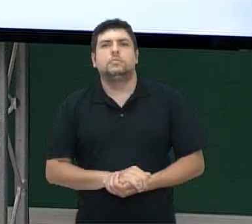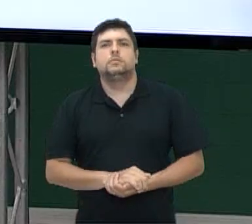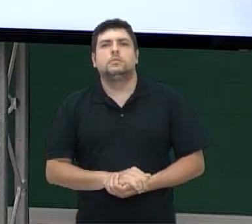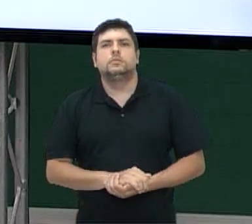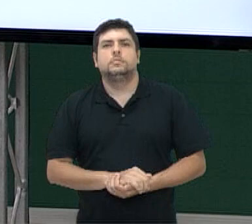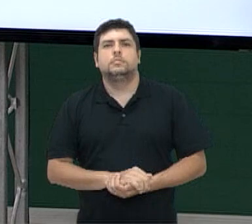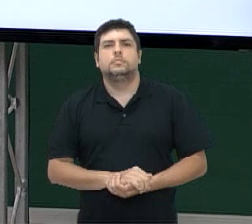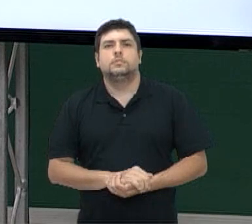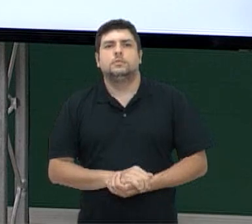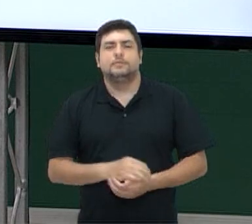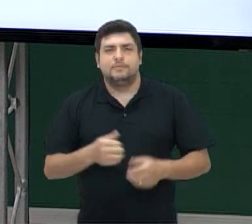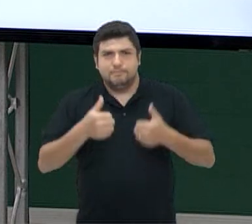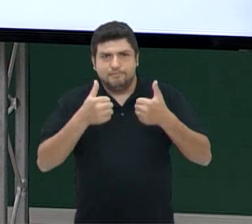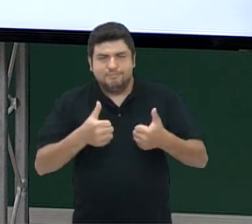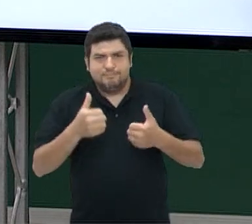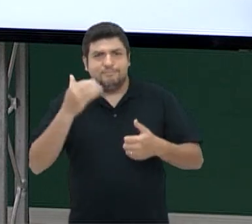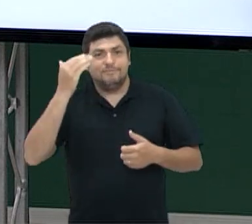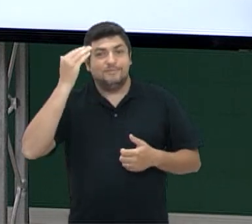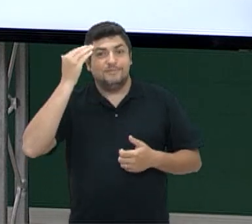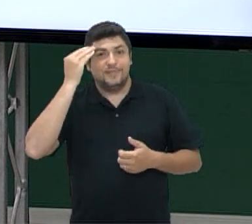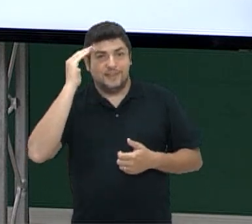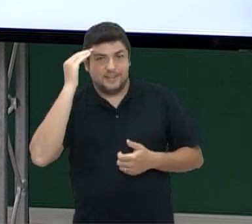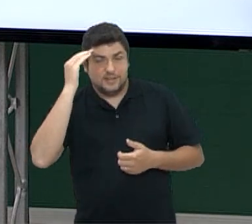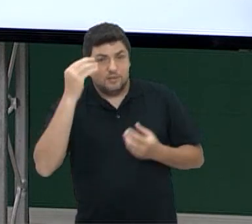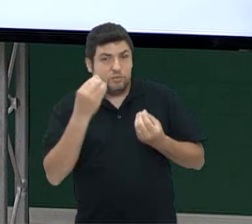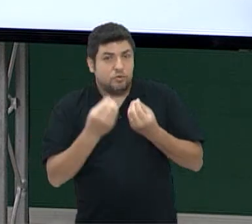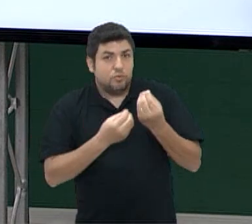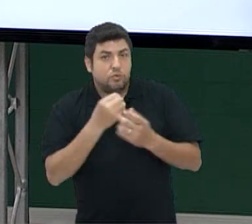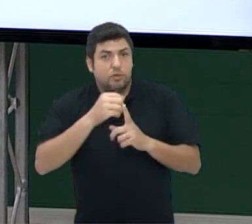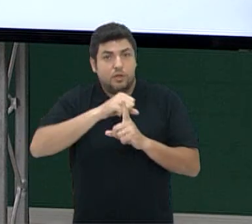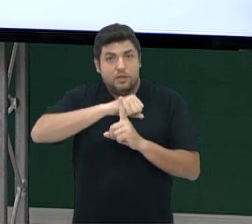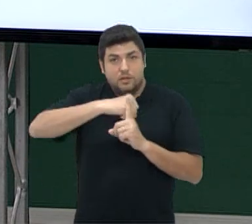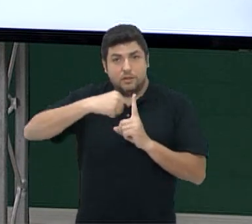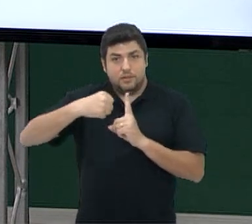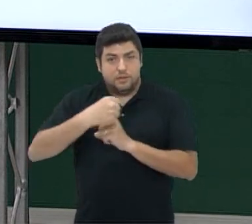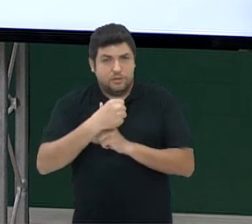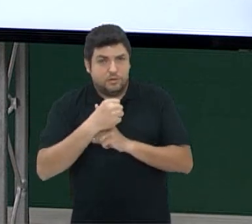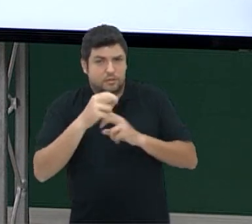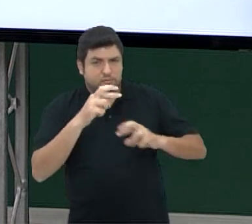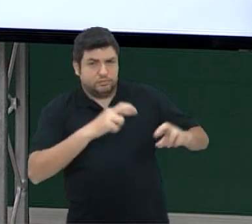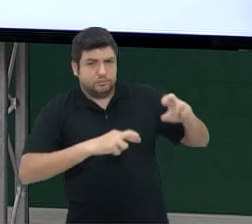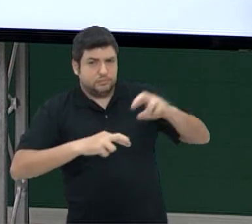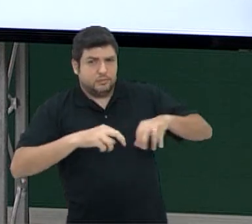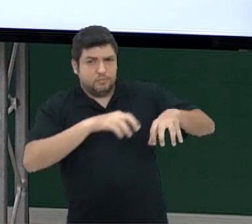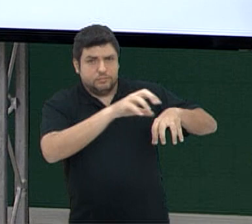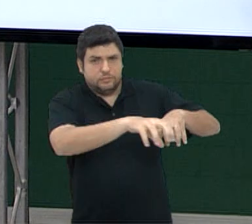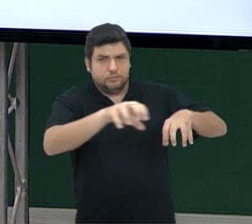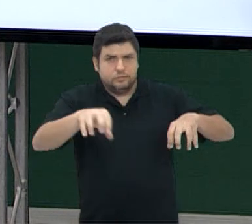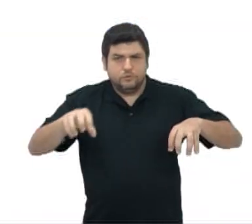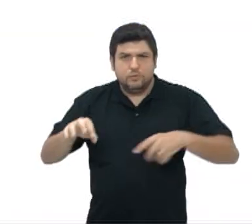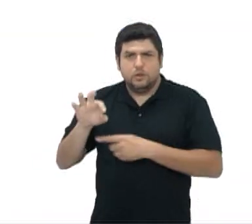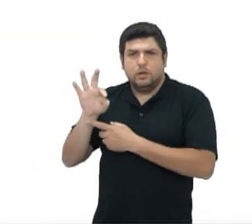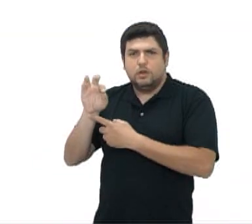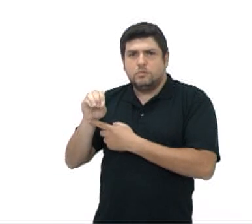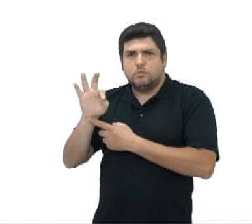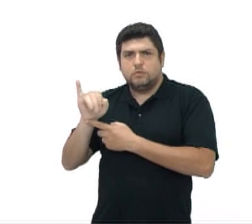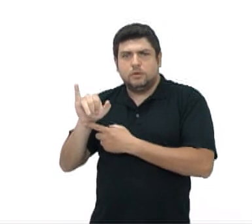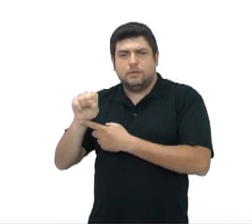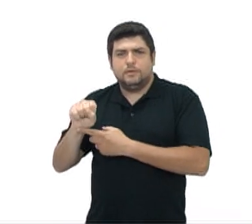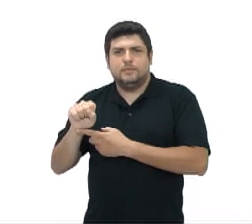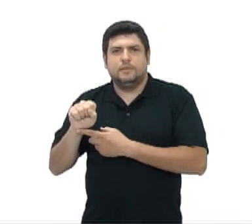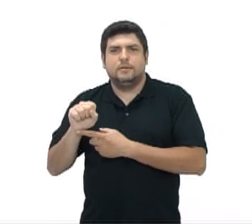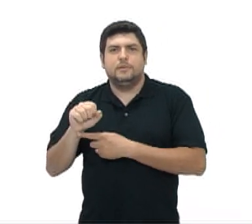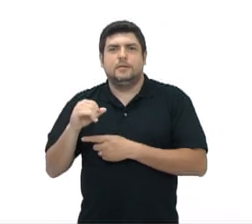Pessoal, entenderam então como a sociologia analisa as instituições totais? A compreensão desse sistema é muito importante